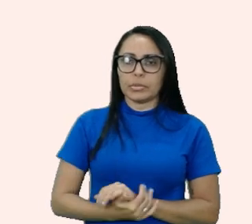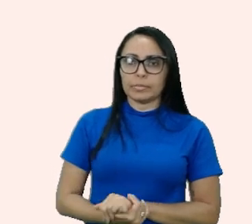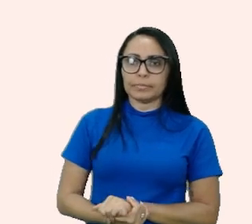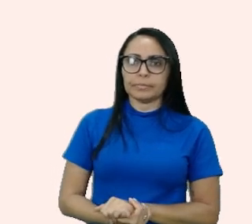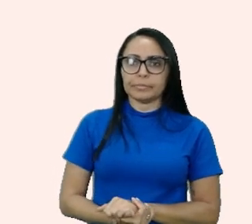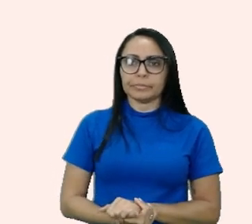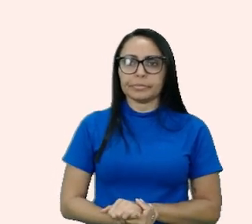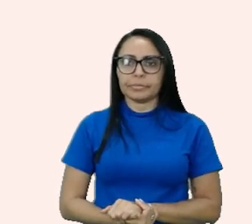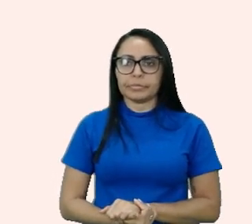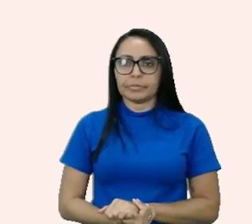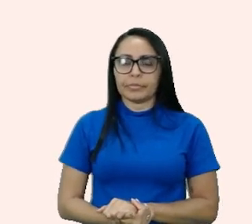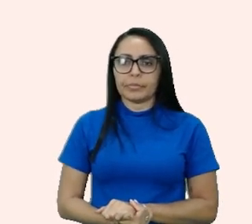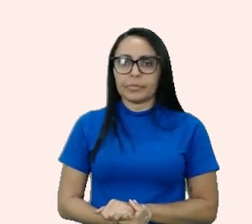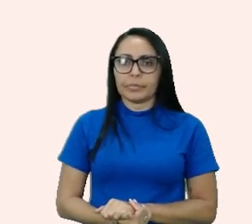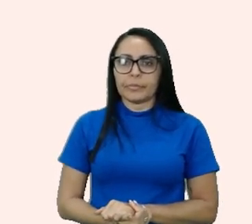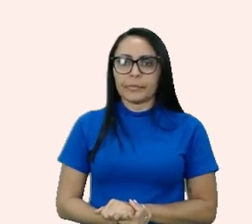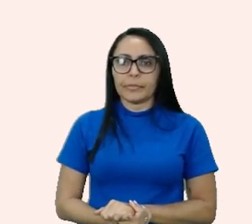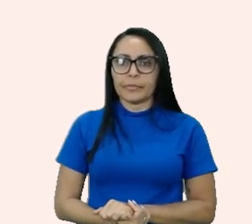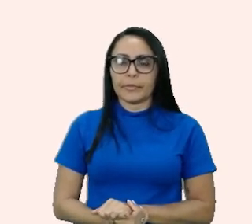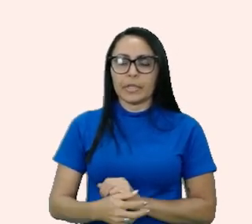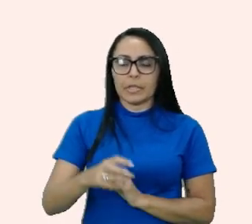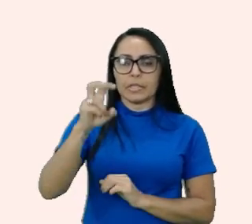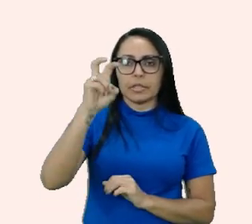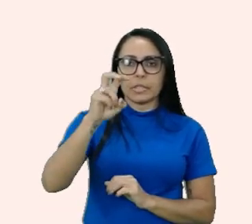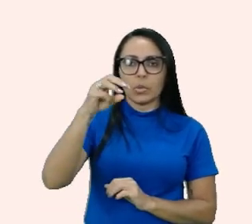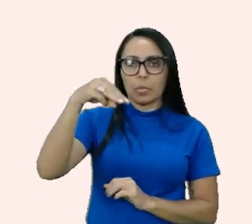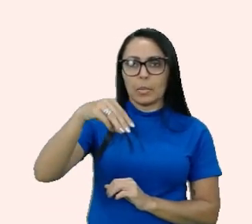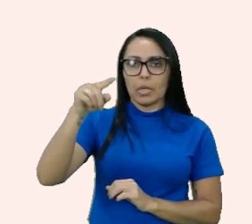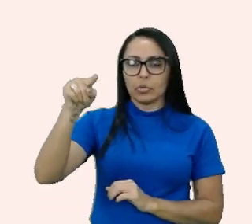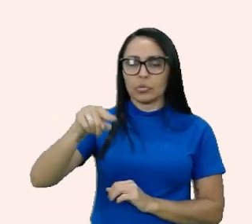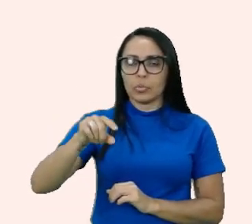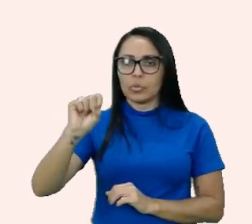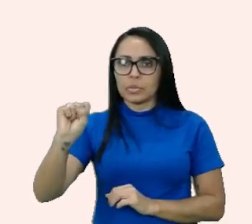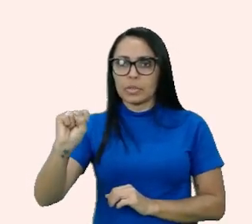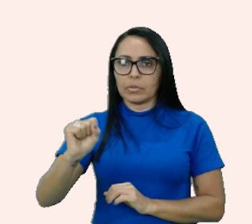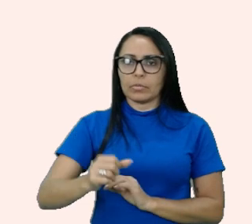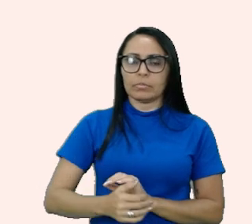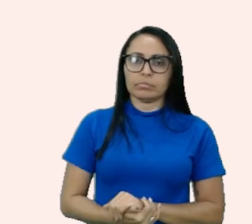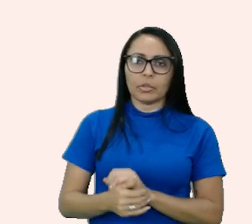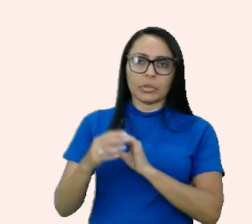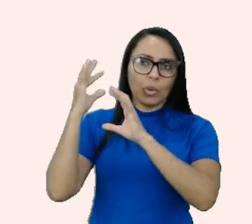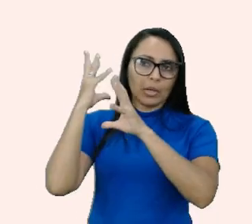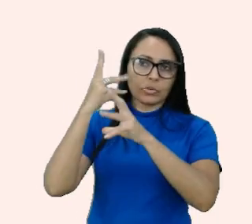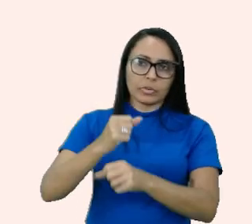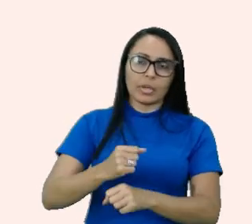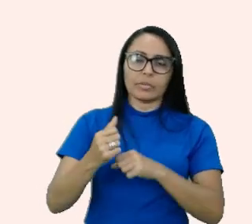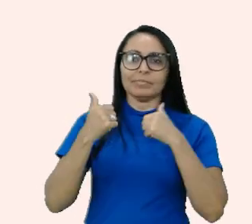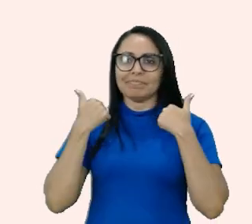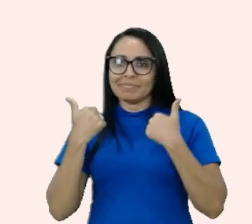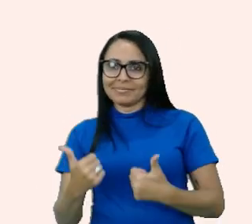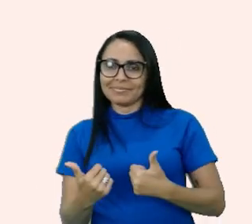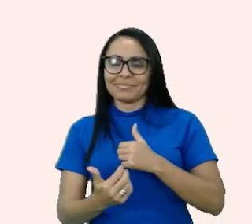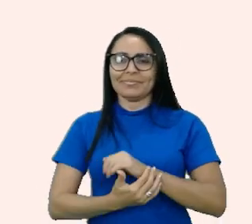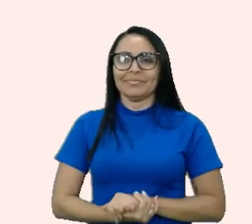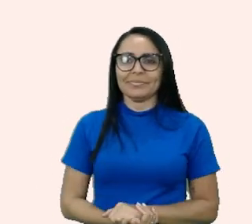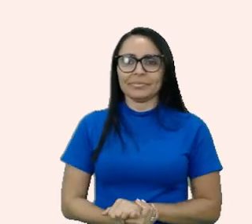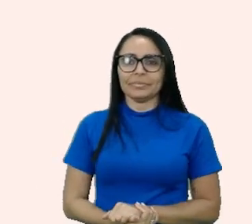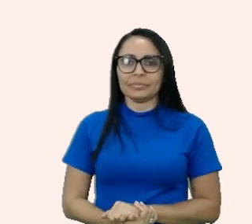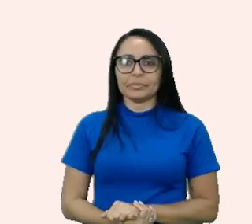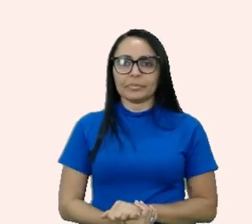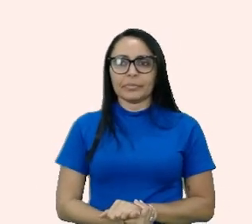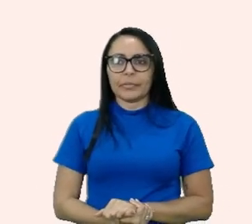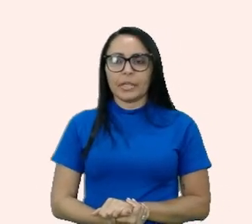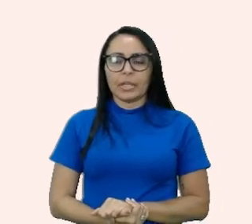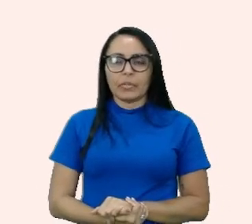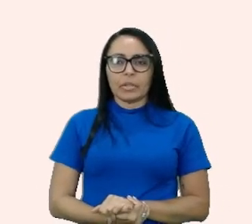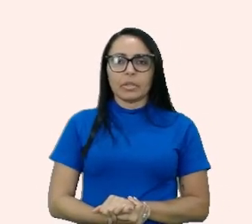estabelecer aqui 5 metros por segundo como resultado da nossa razão. Beleza? Então aí observe que eu quero